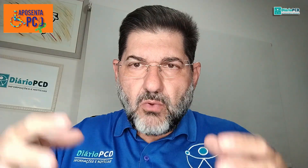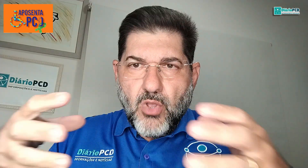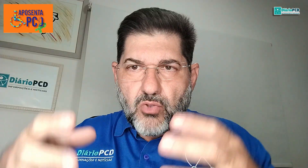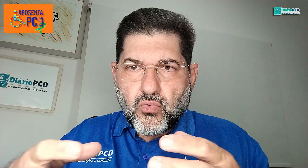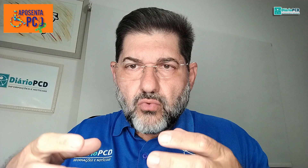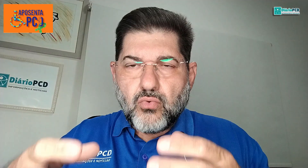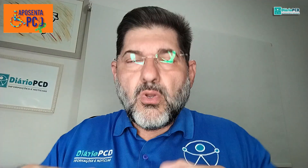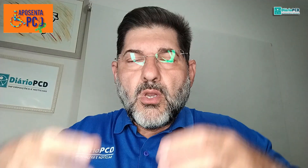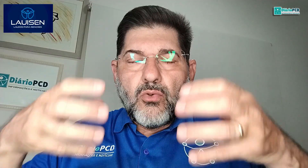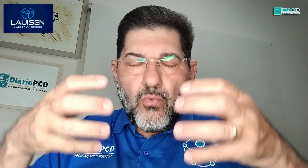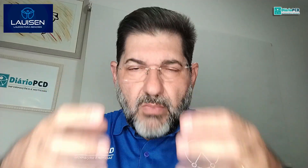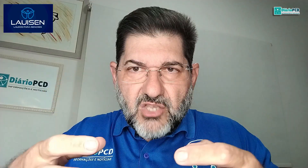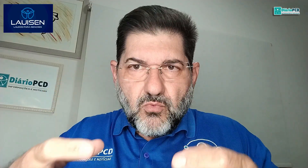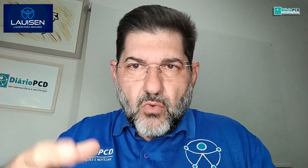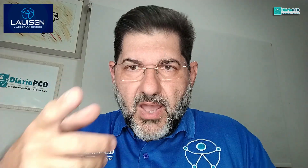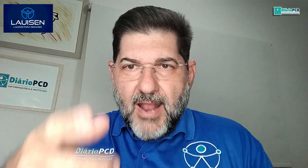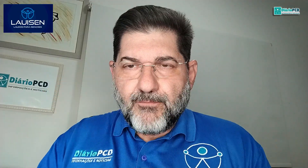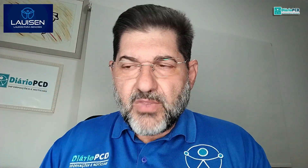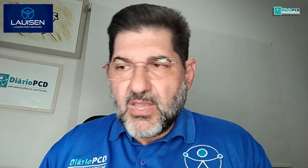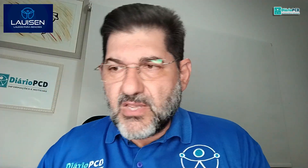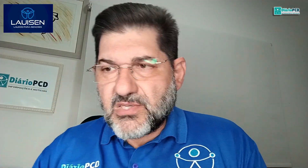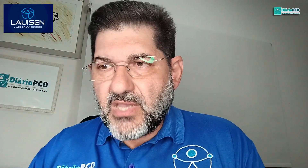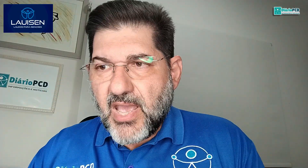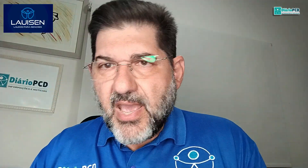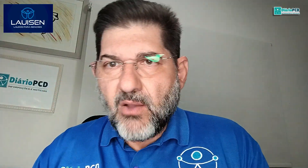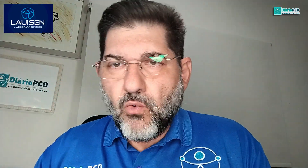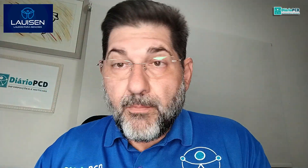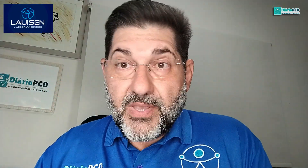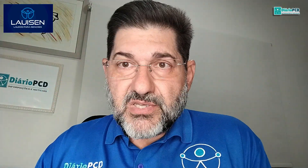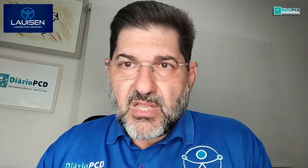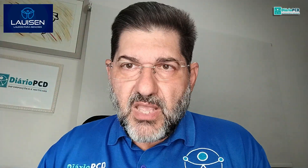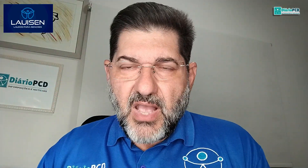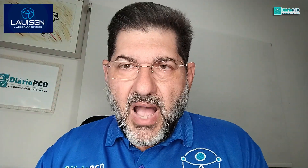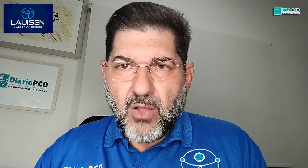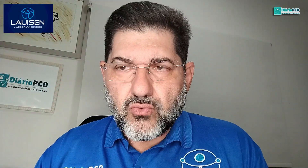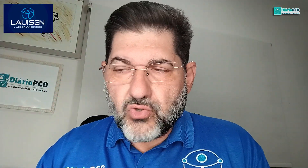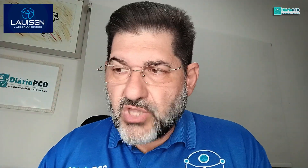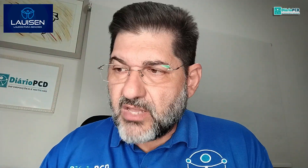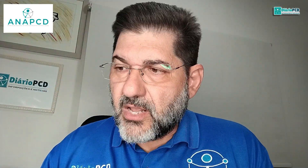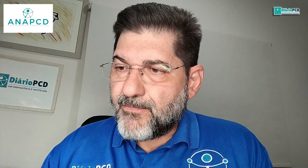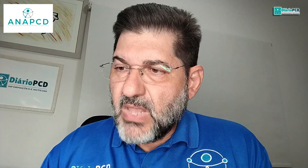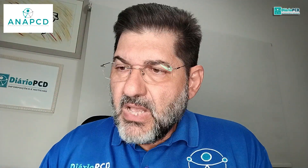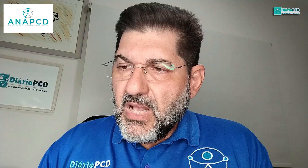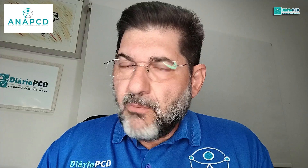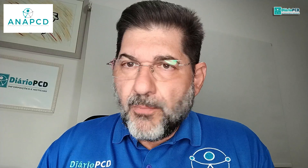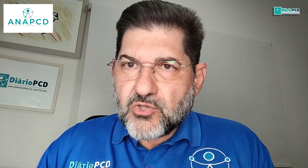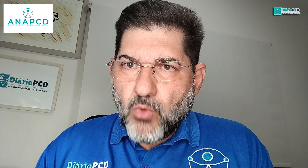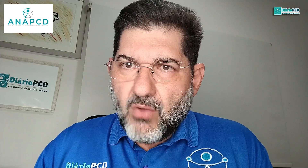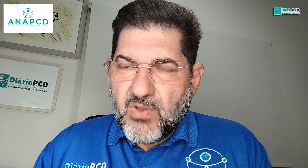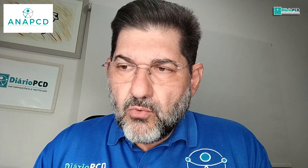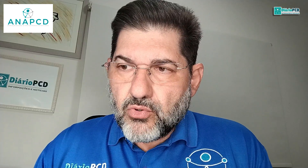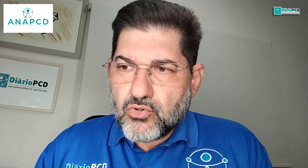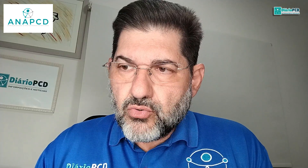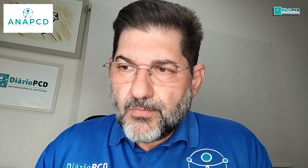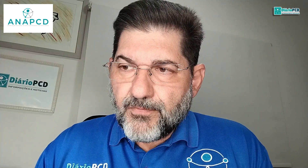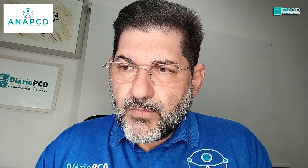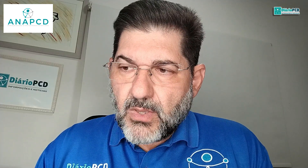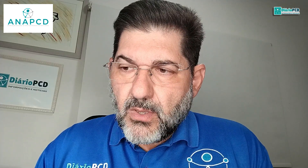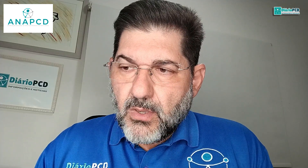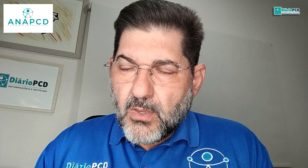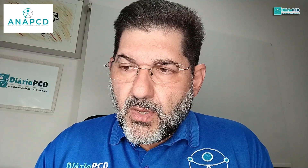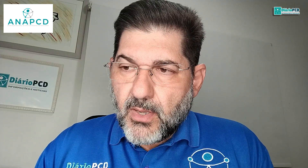de isenção, tudo no mesmo lugar. Esse é o PCD Auto Center. Bom, pessoal,